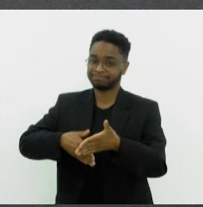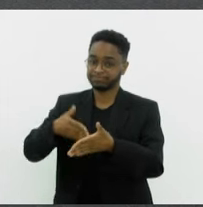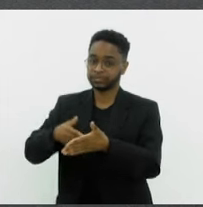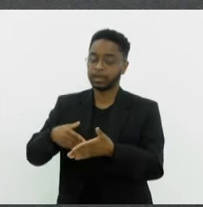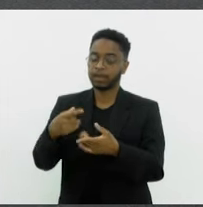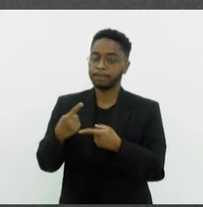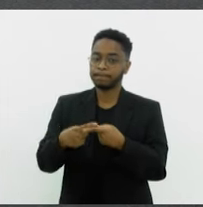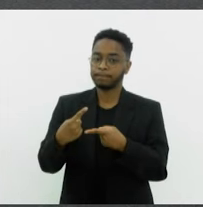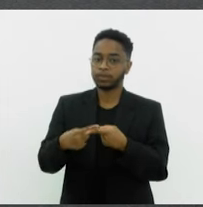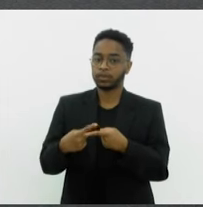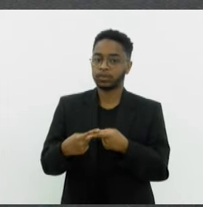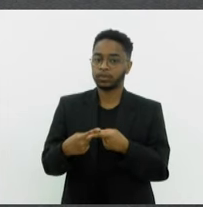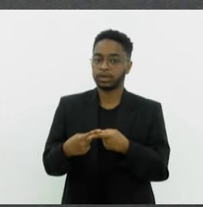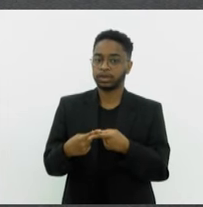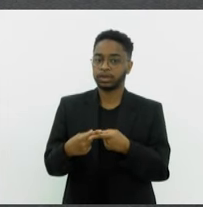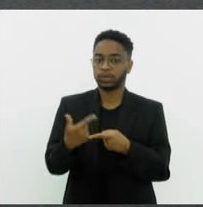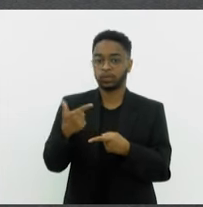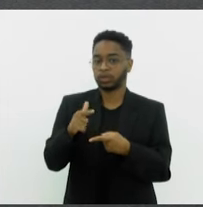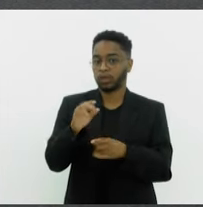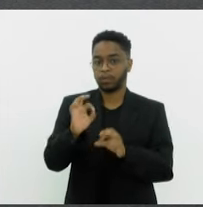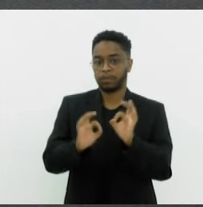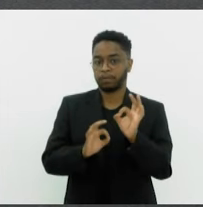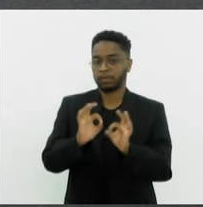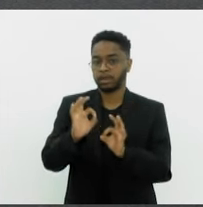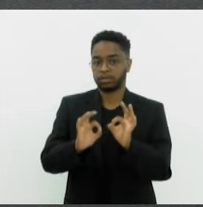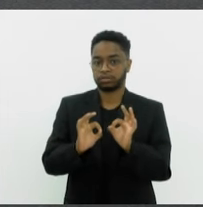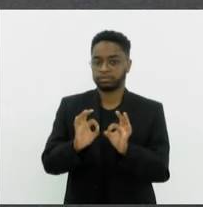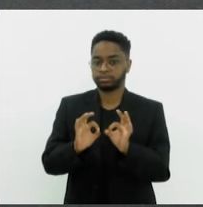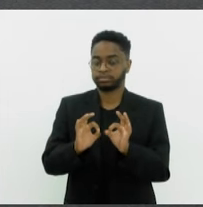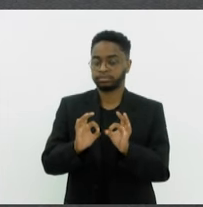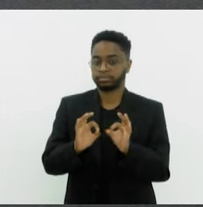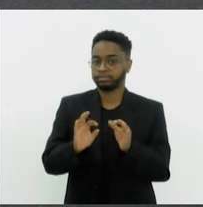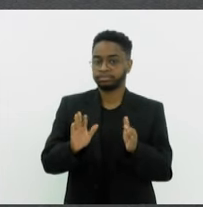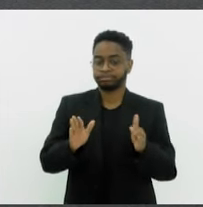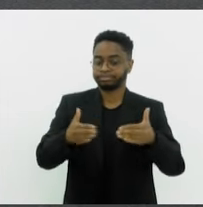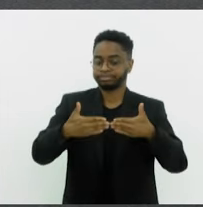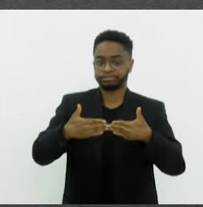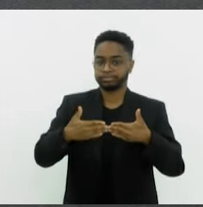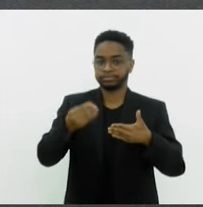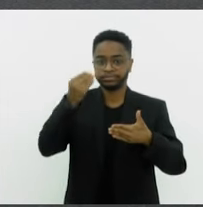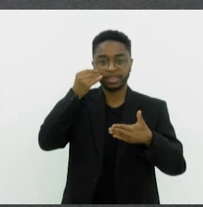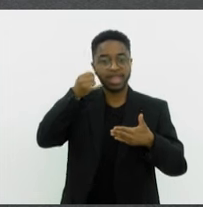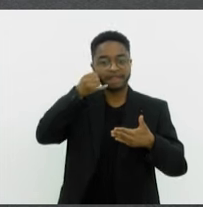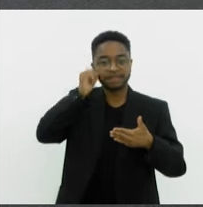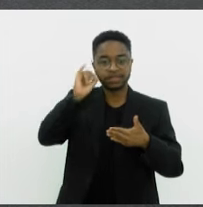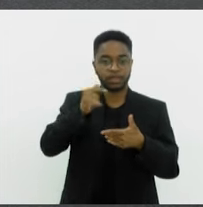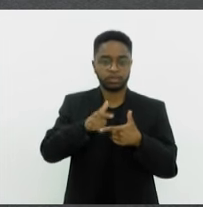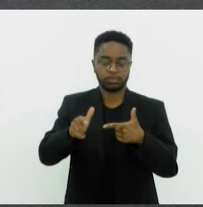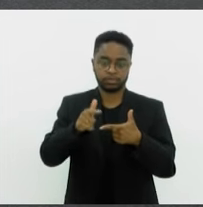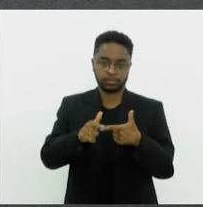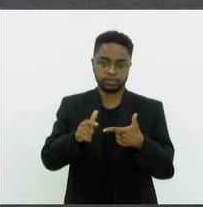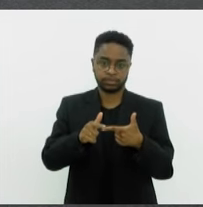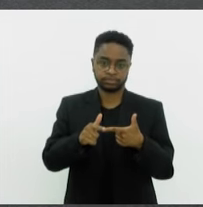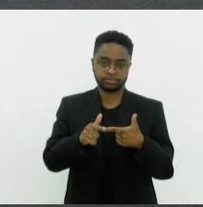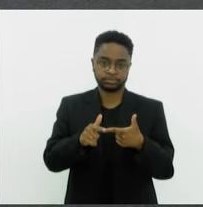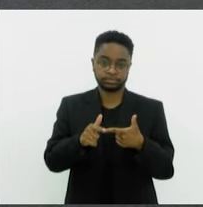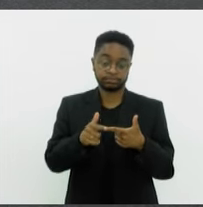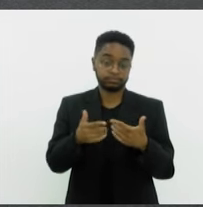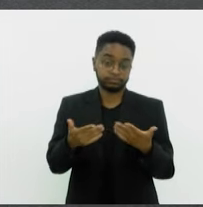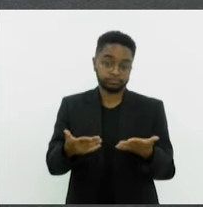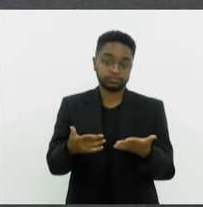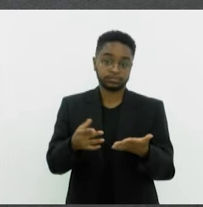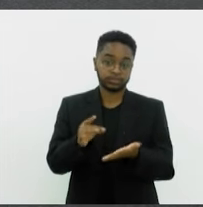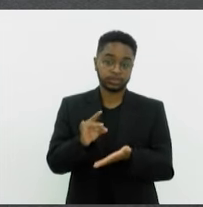que não tem um plano de contingência para esse tipo de problema. O fato de